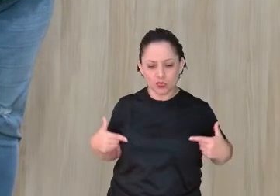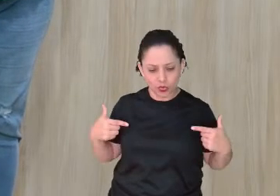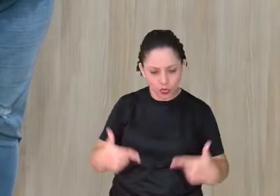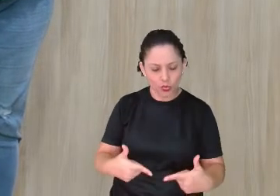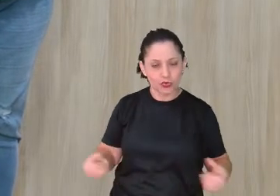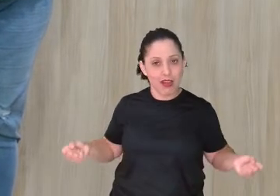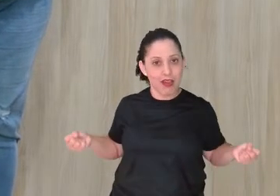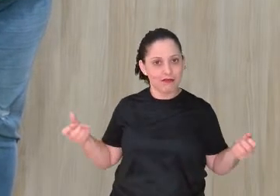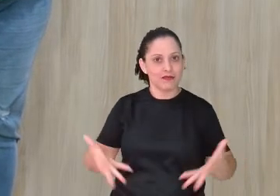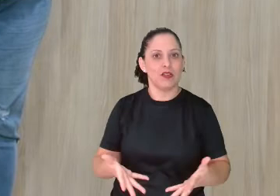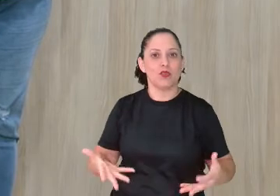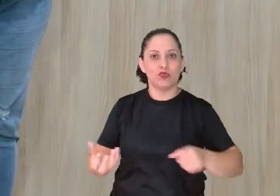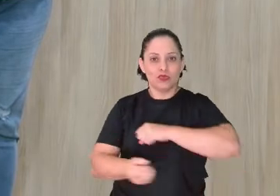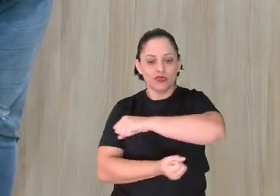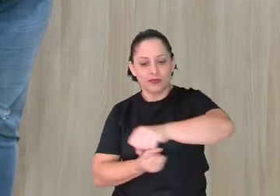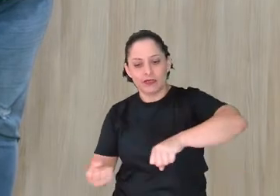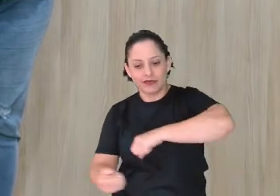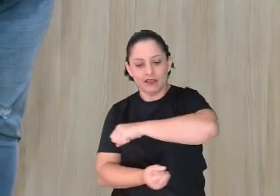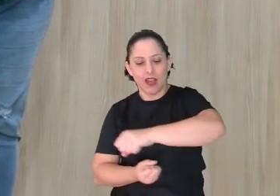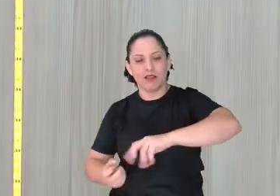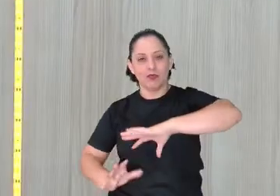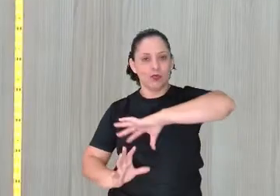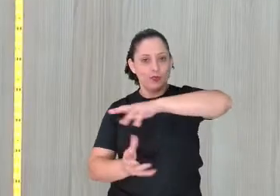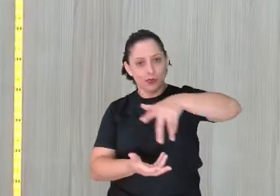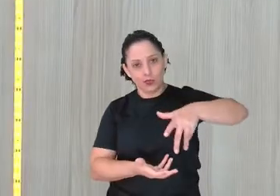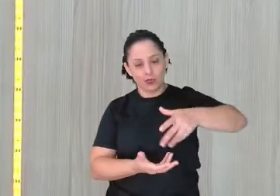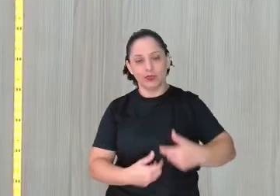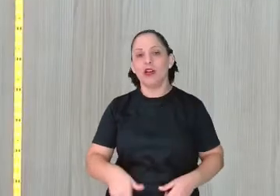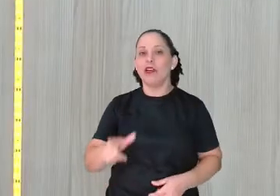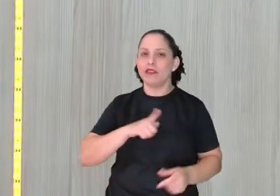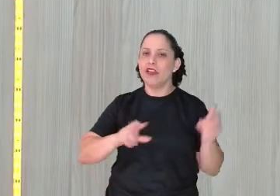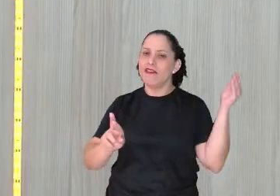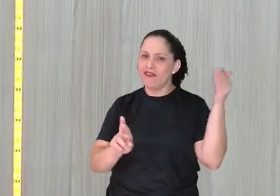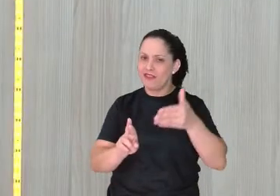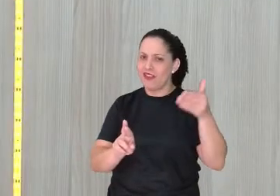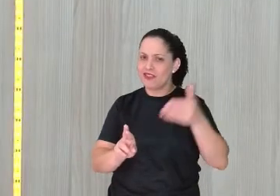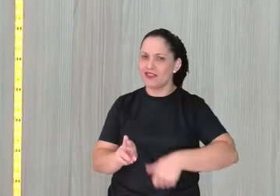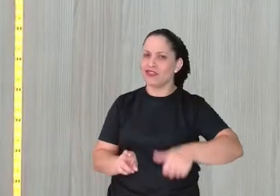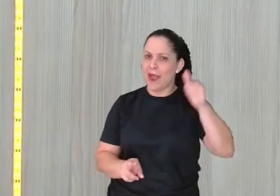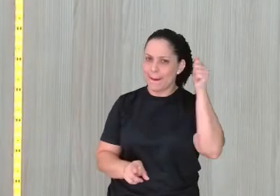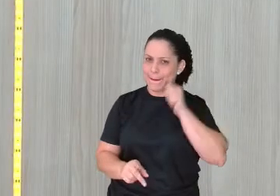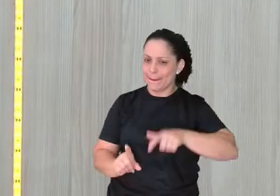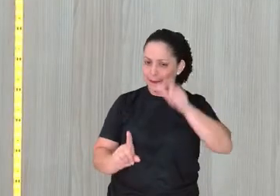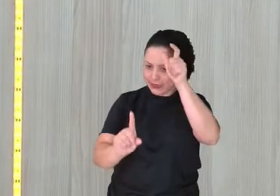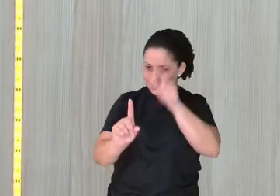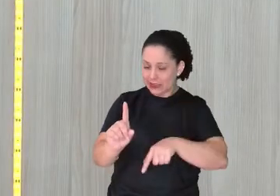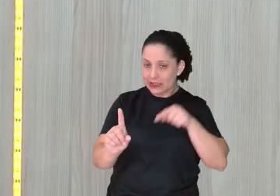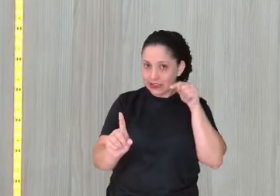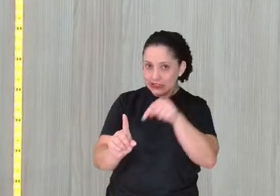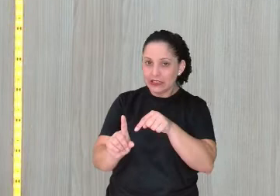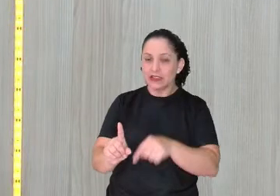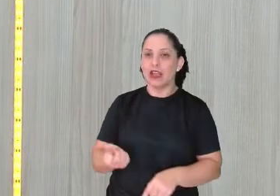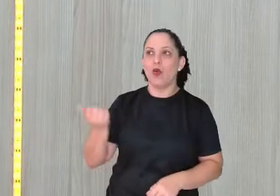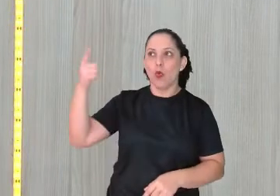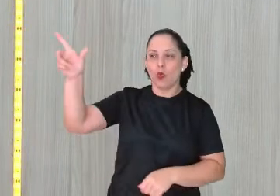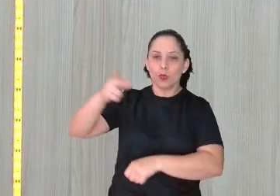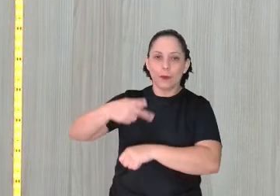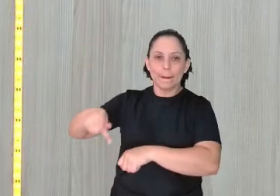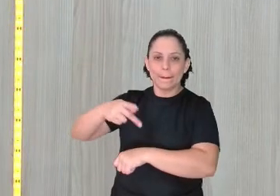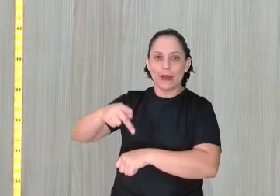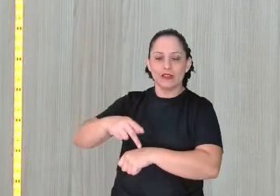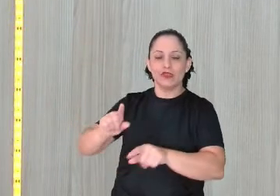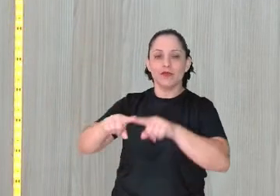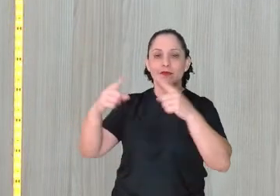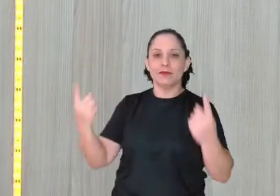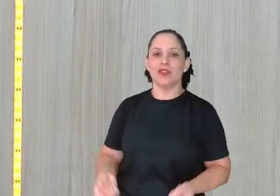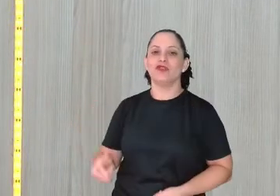nessa questão da exato. sustentabilidade, né? Exato. A gente tem referências, que ela é uma referência, né, de outro país, mas a gente